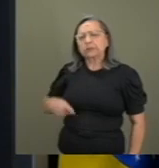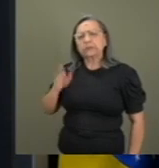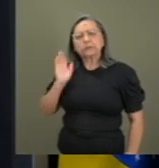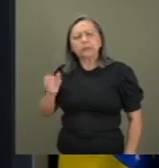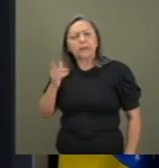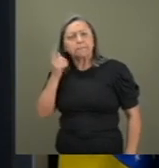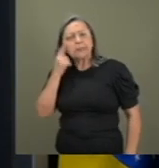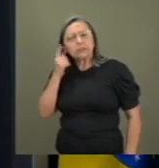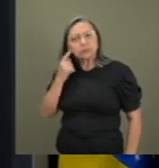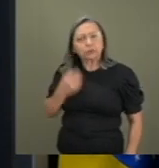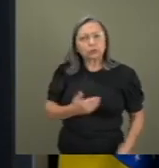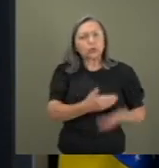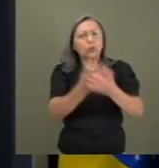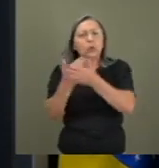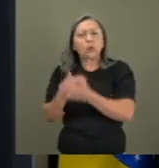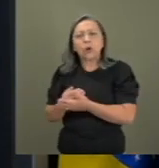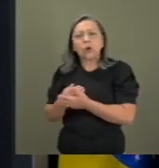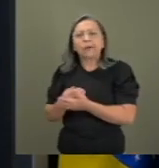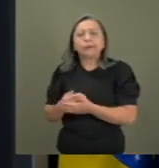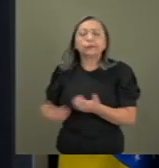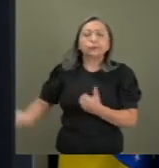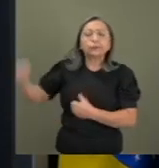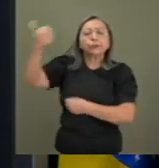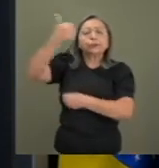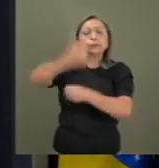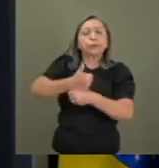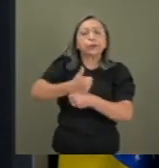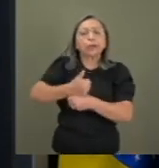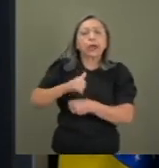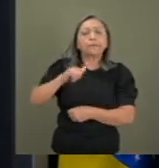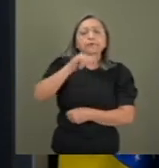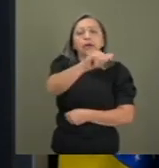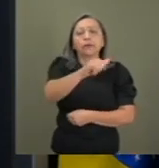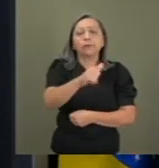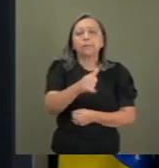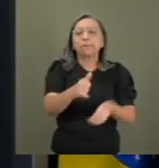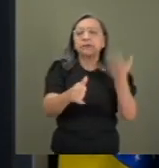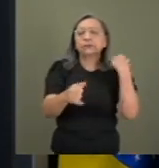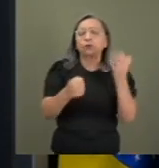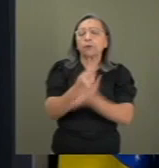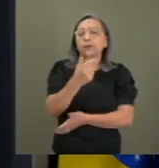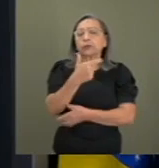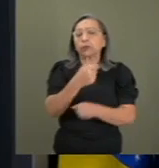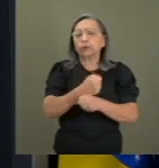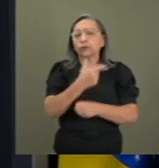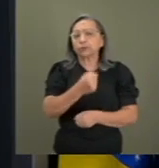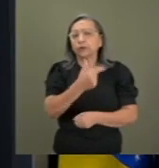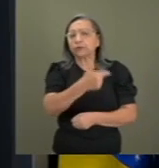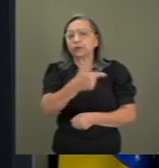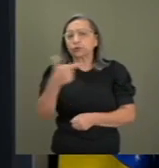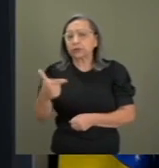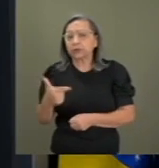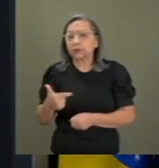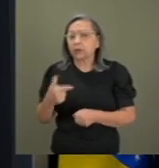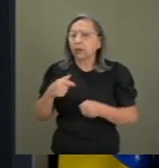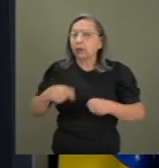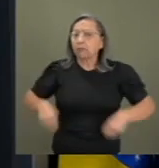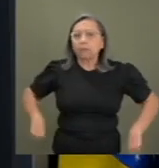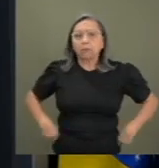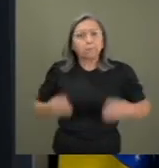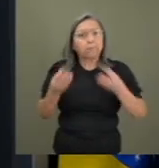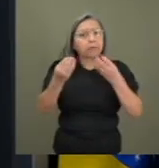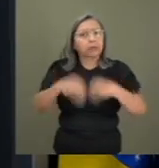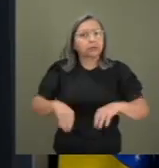avião presidencial que foi comprado em 2022. Um desperdício monumental. Isso